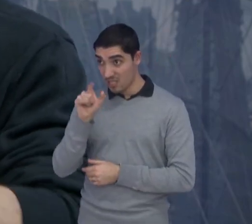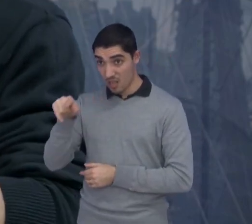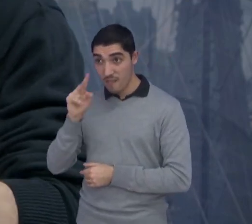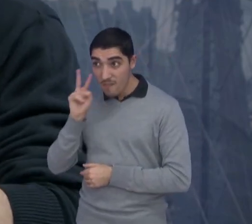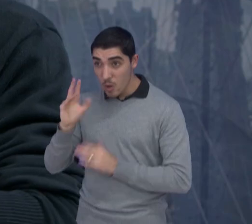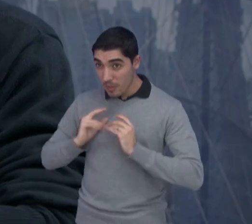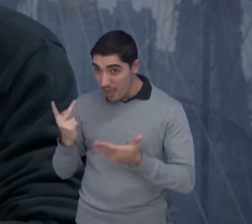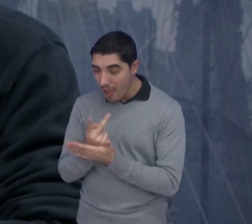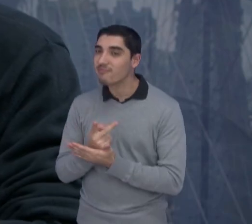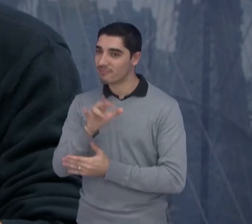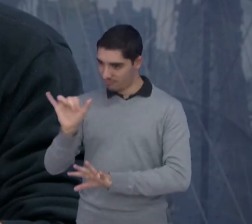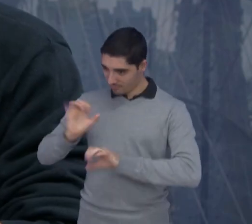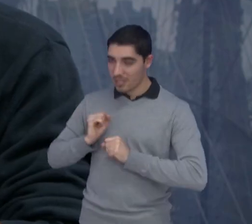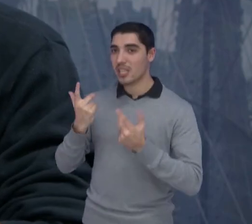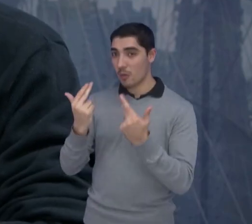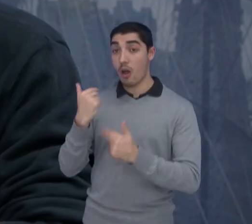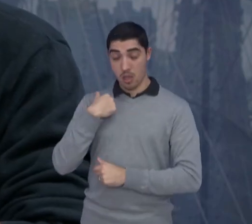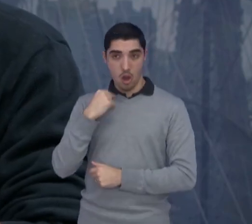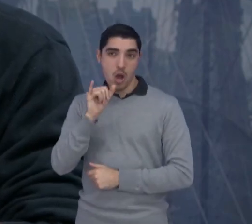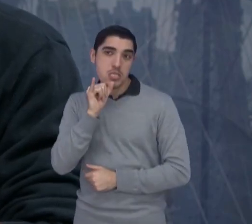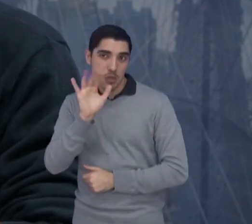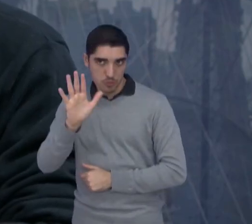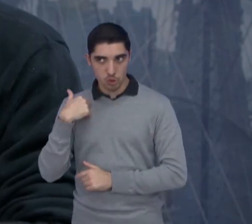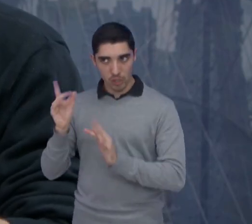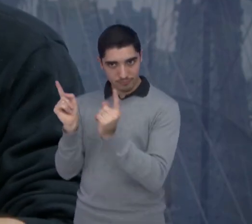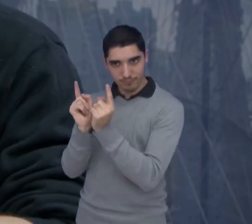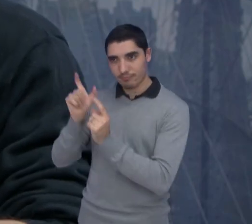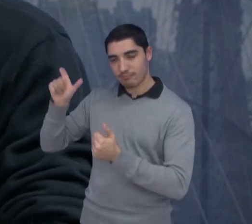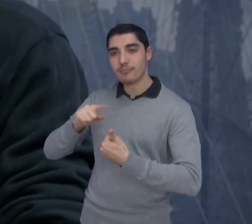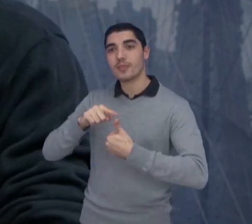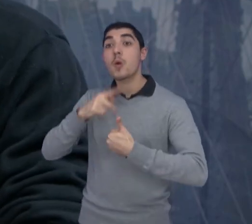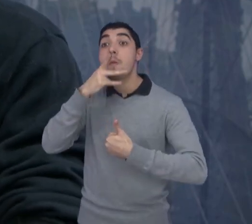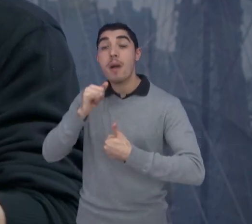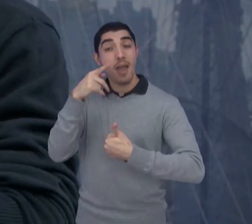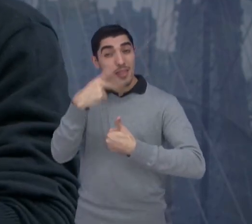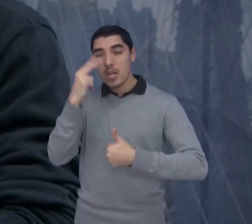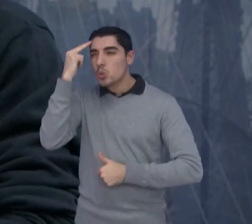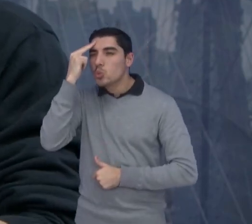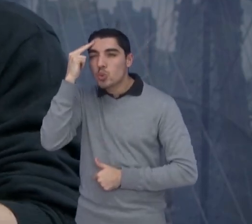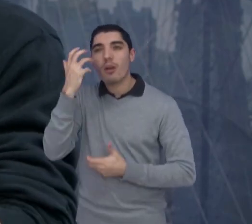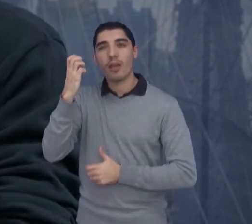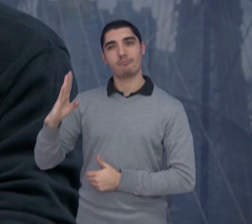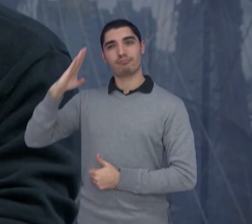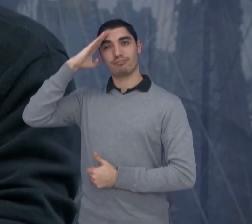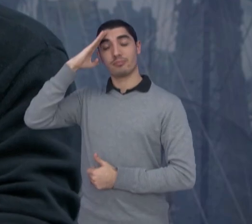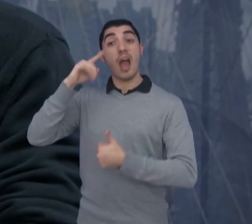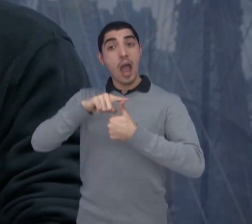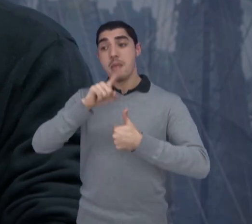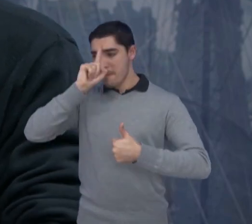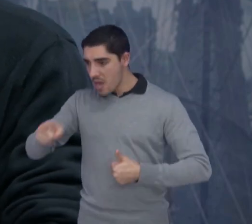consultório. Posso dar um outro exemplo clínico que eu atendi, de um pai que tinha um sonho de ser militar, não virou militar e jogava todo esse sonho no